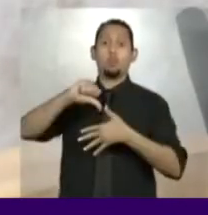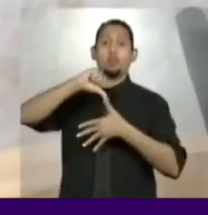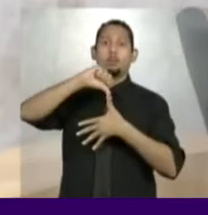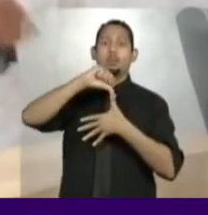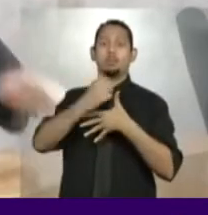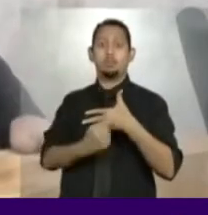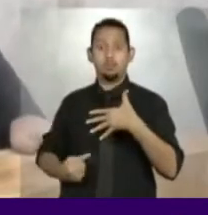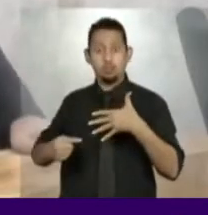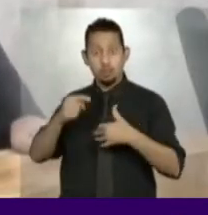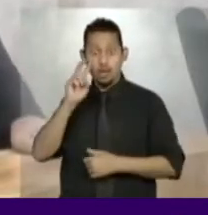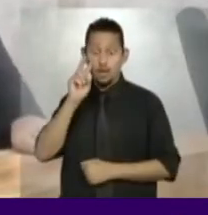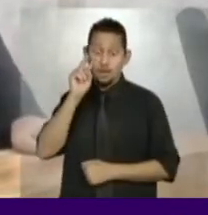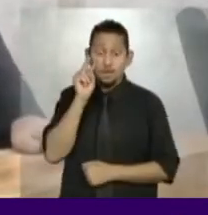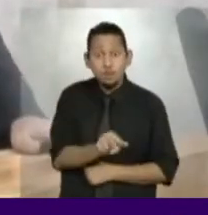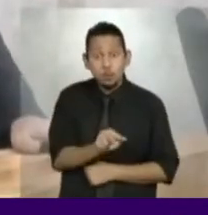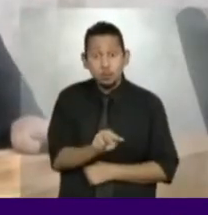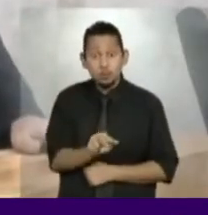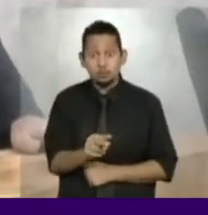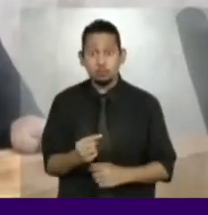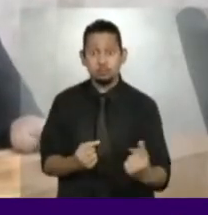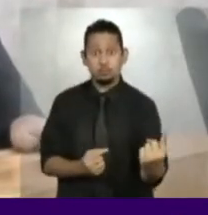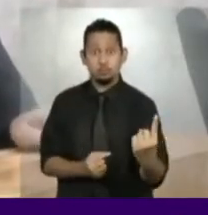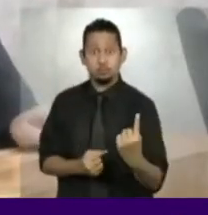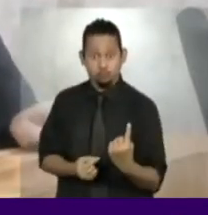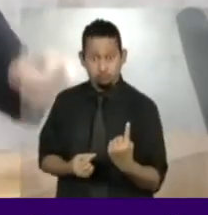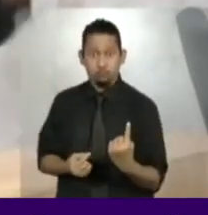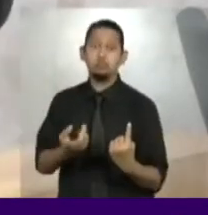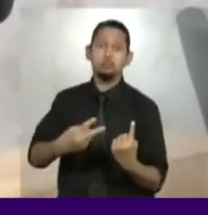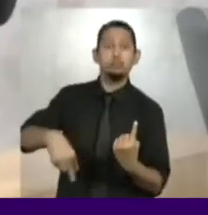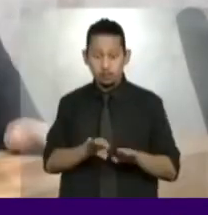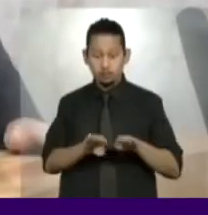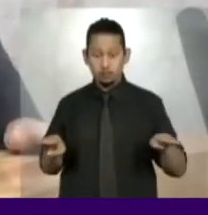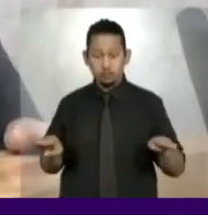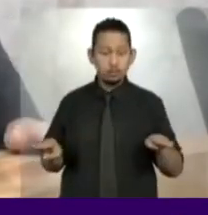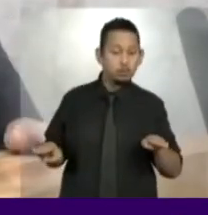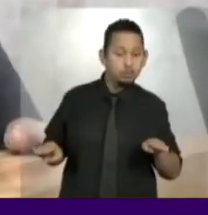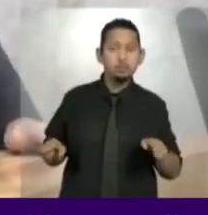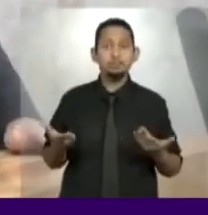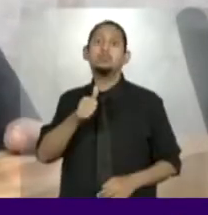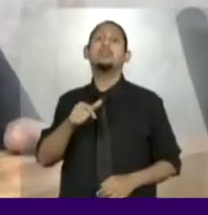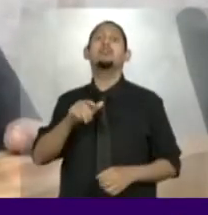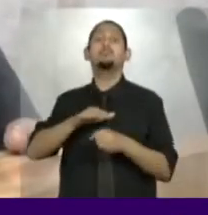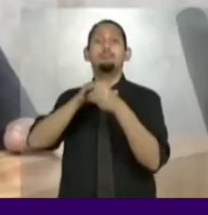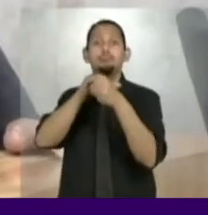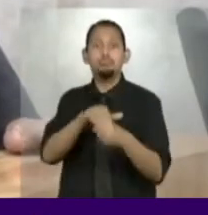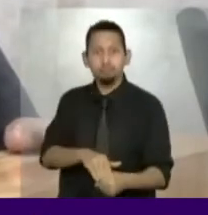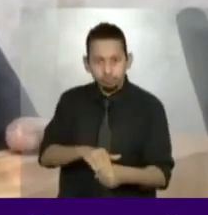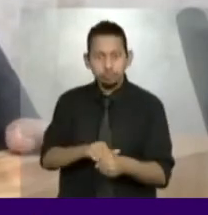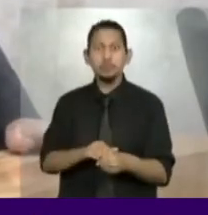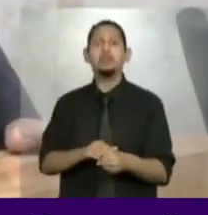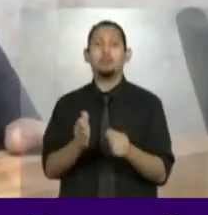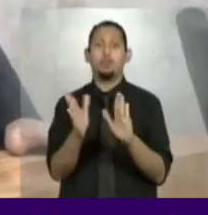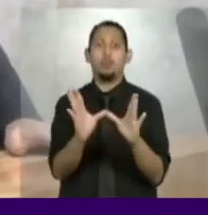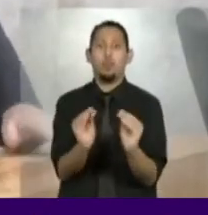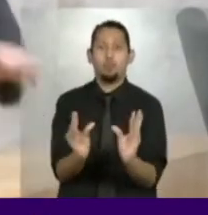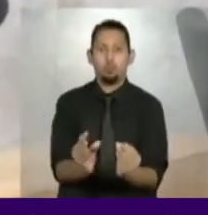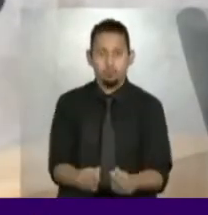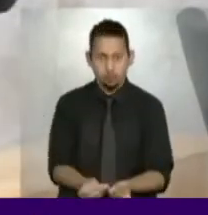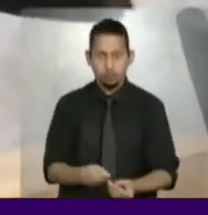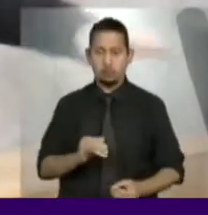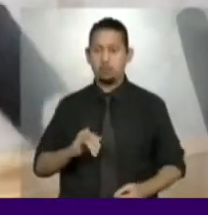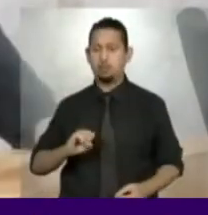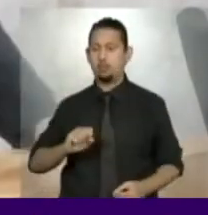foi testemunha ocular de tudo que aconteceu, daquele assédio sexual efetuado ali com a deputada Isa Pena,